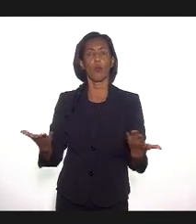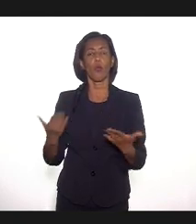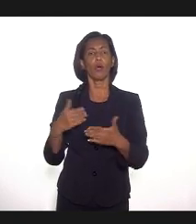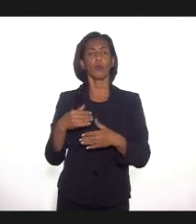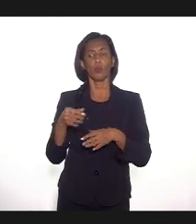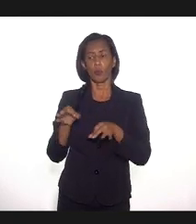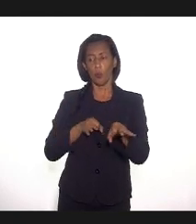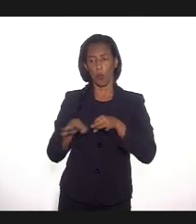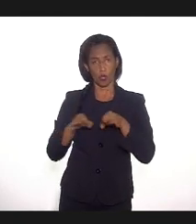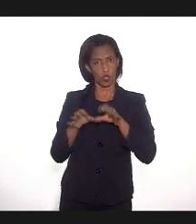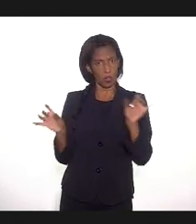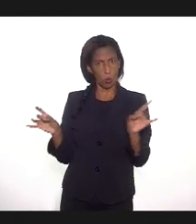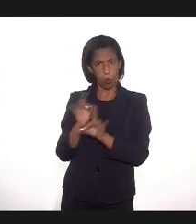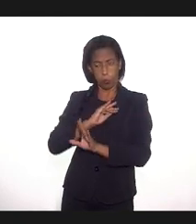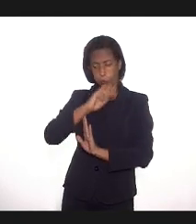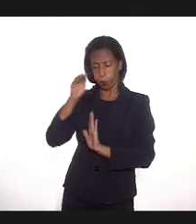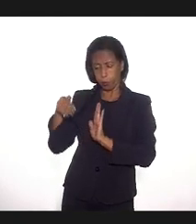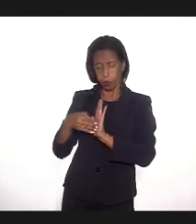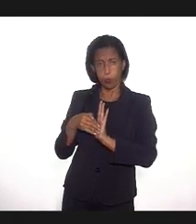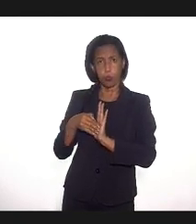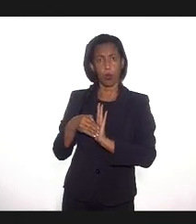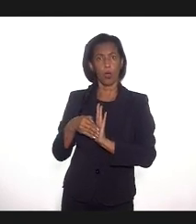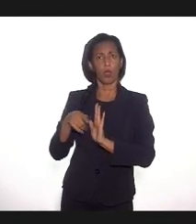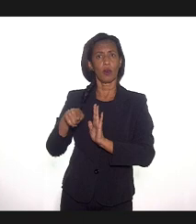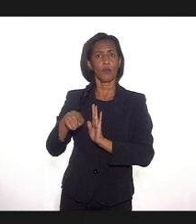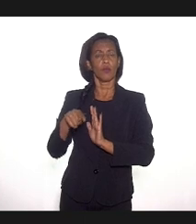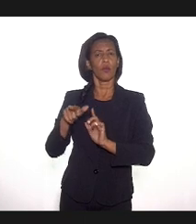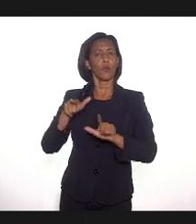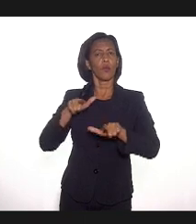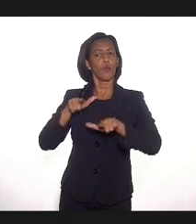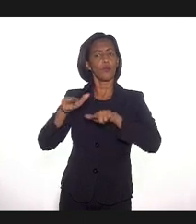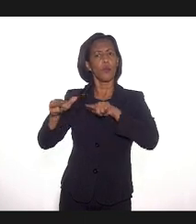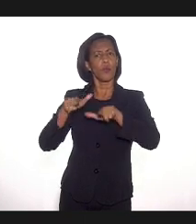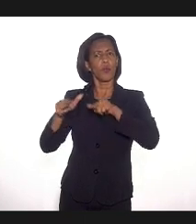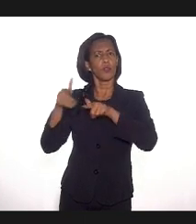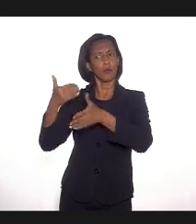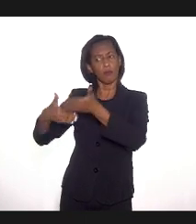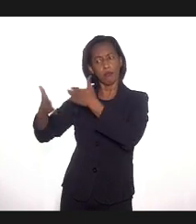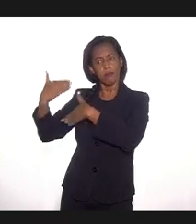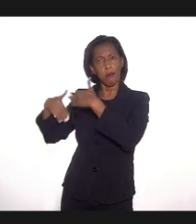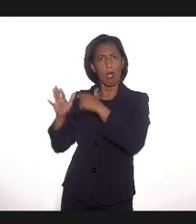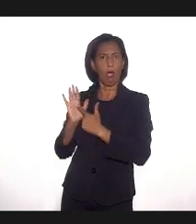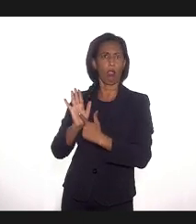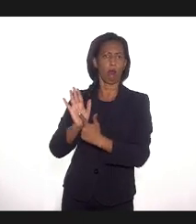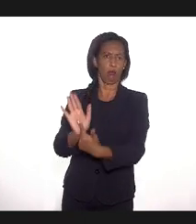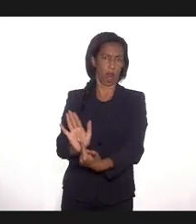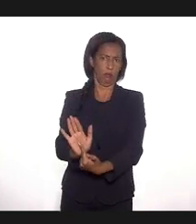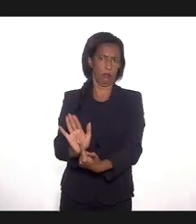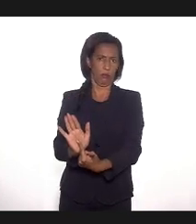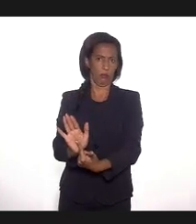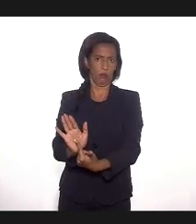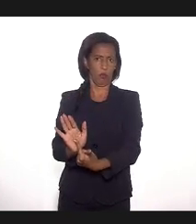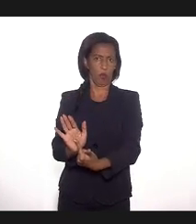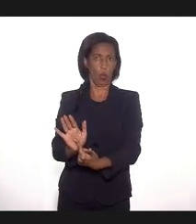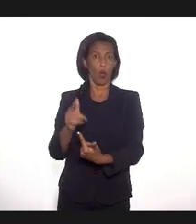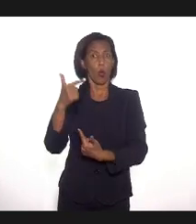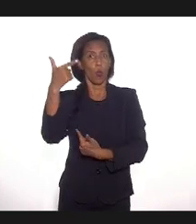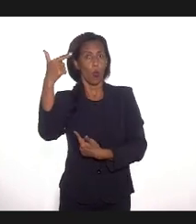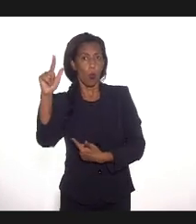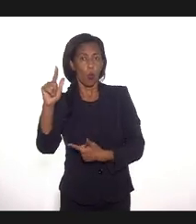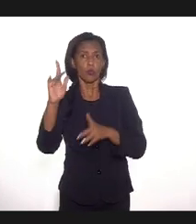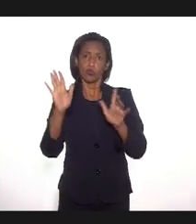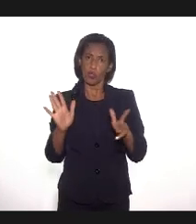no essencial, tem que ver com o projeto que foi anteriormente apresentado. O outro foi anteriormente